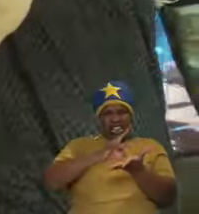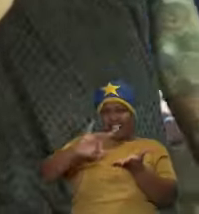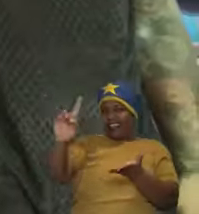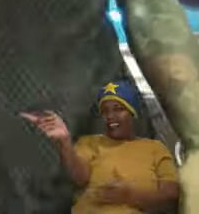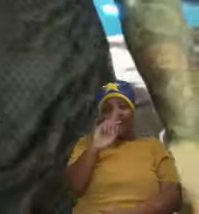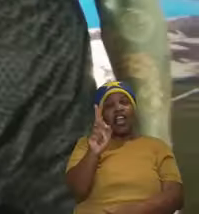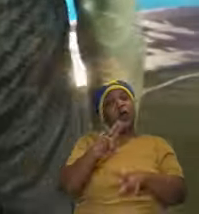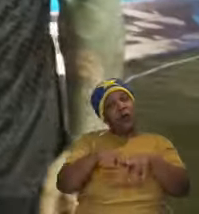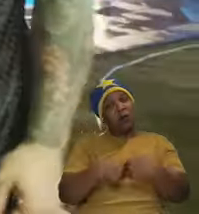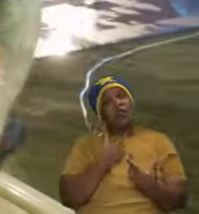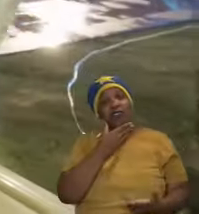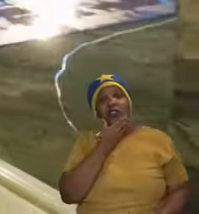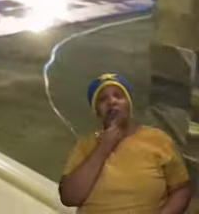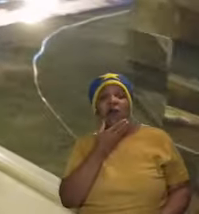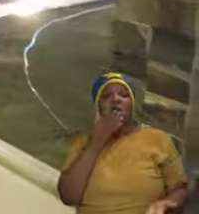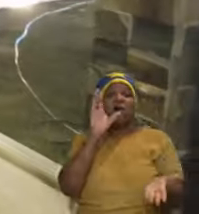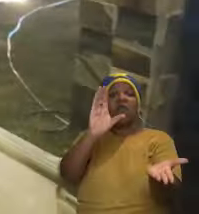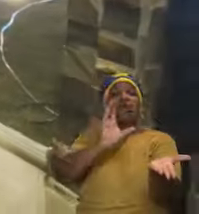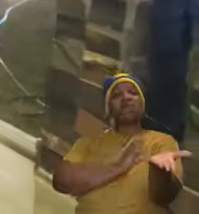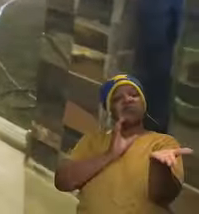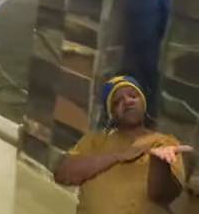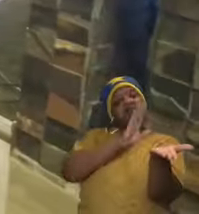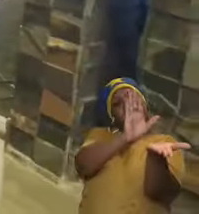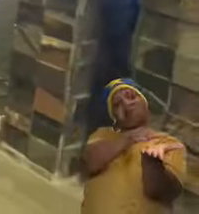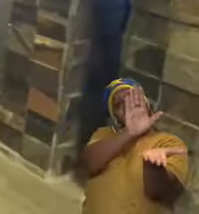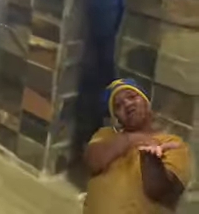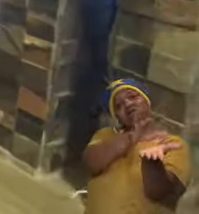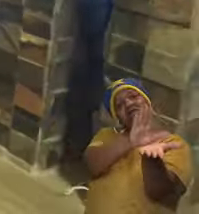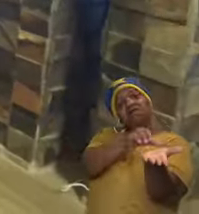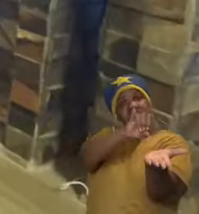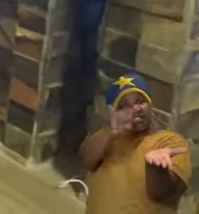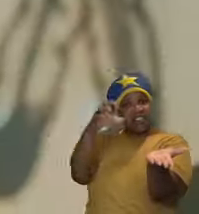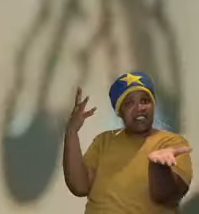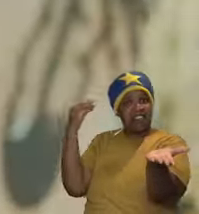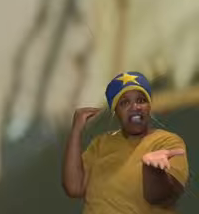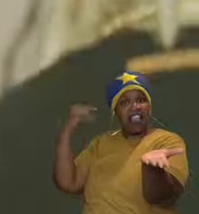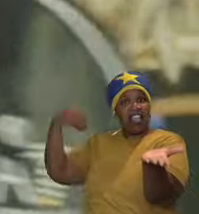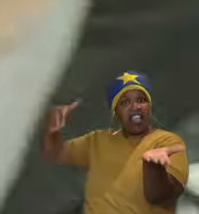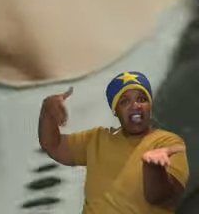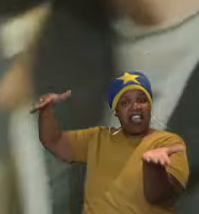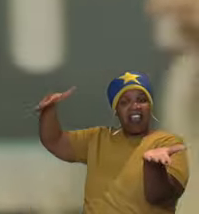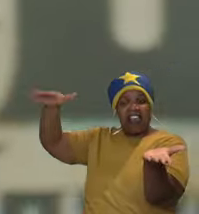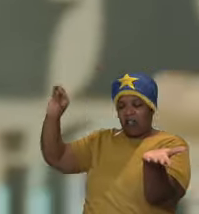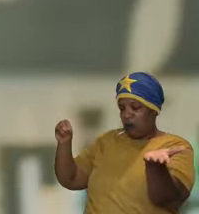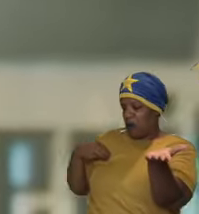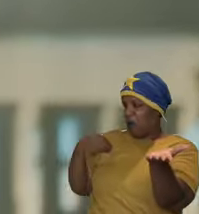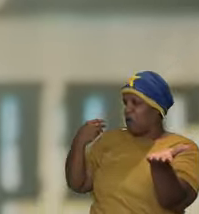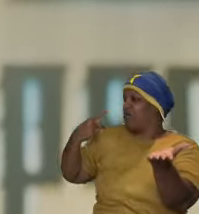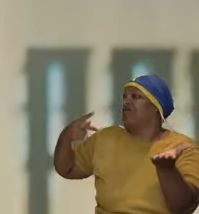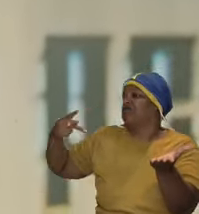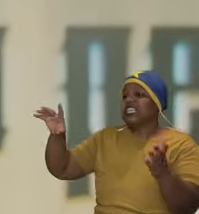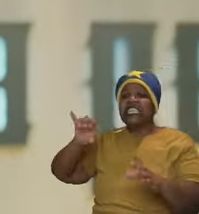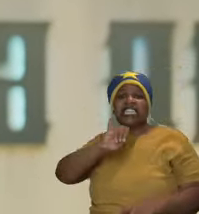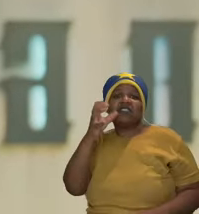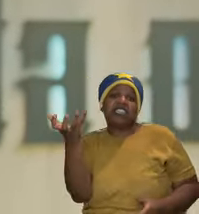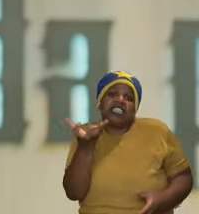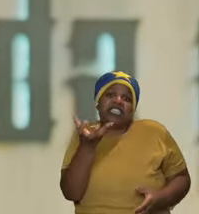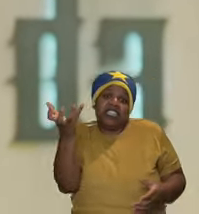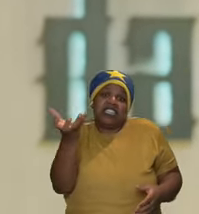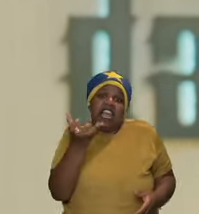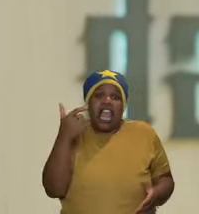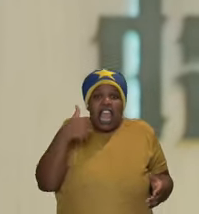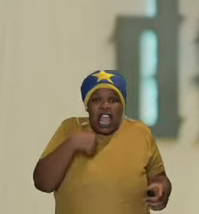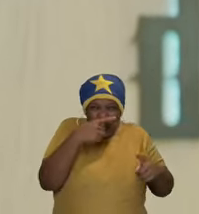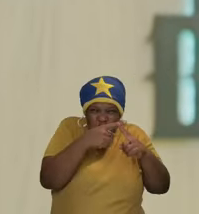E é por isso que os playboy tá aqui na nossa mão. Então chupa se quiser, chupa. Fica aí com a culpa, porque a guerra é pra quem quer. Chupa. Eu não tô